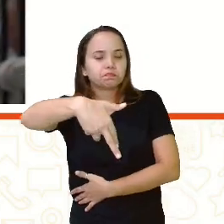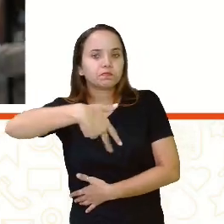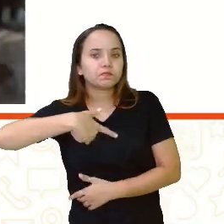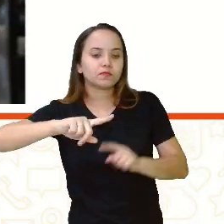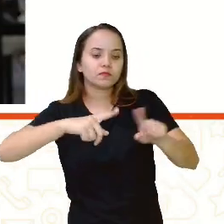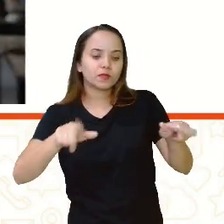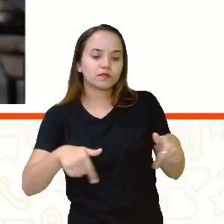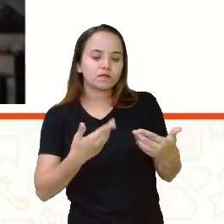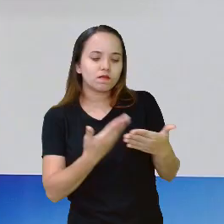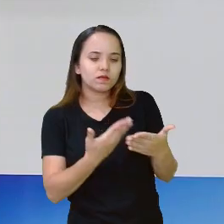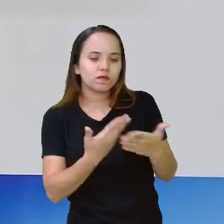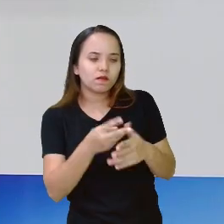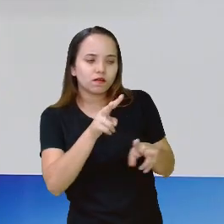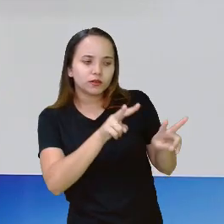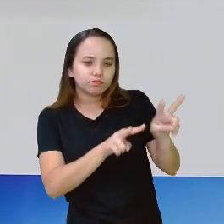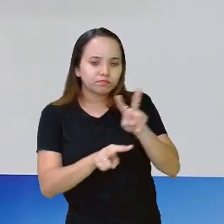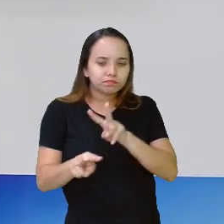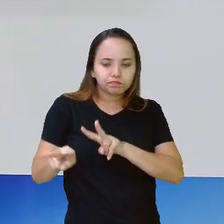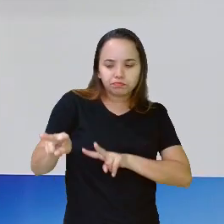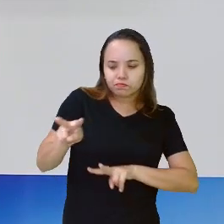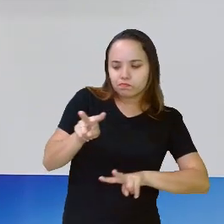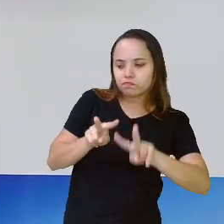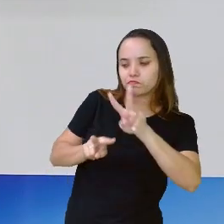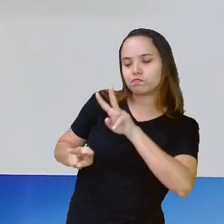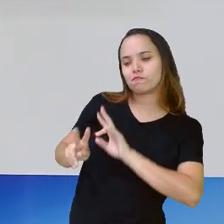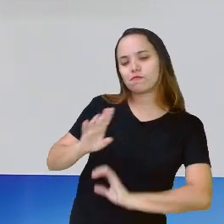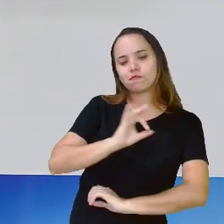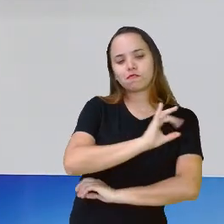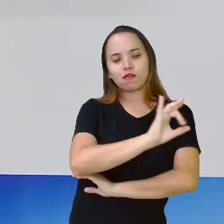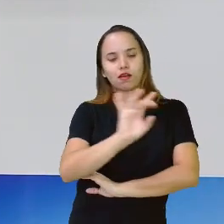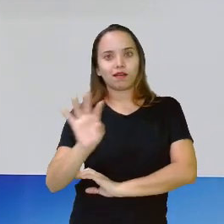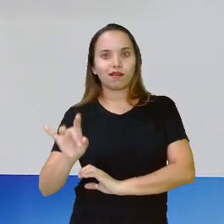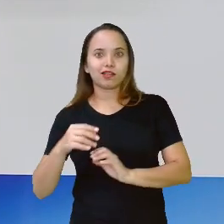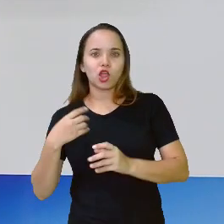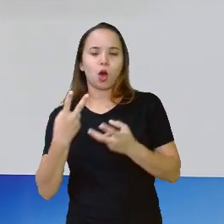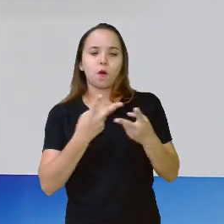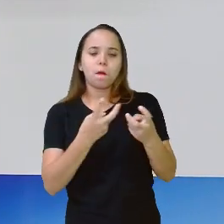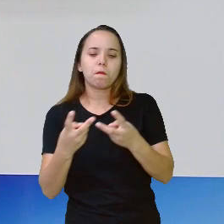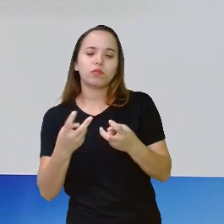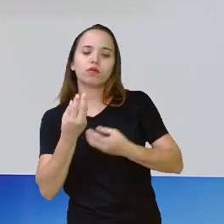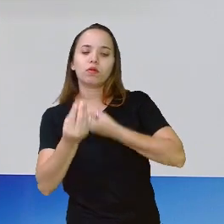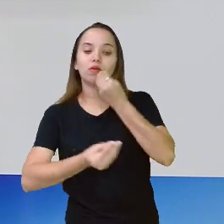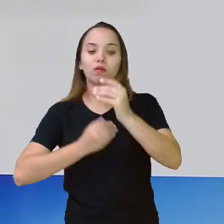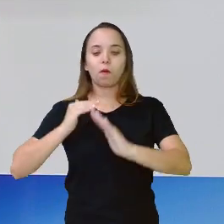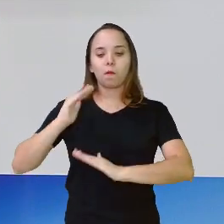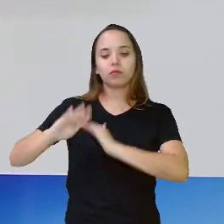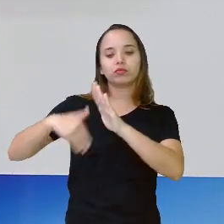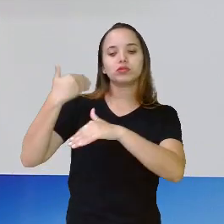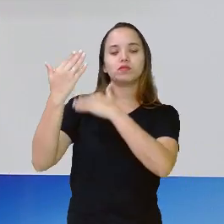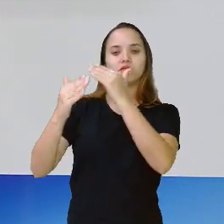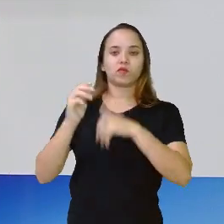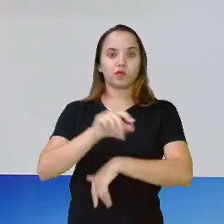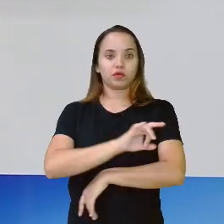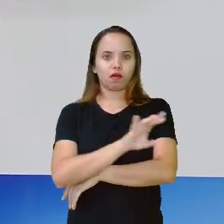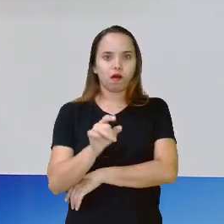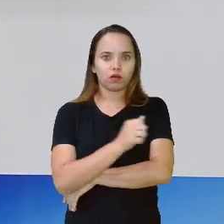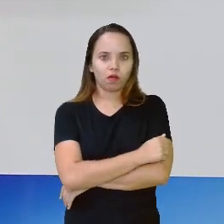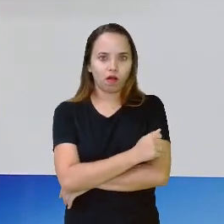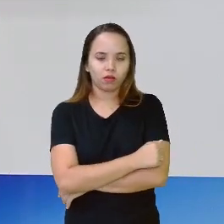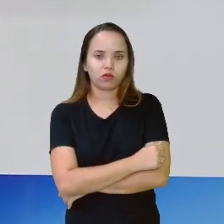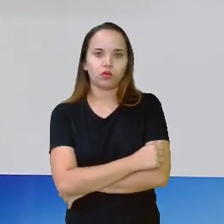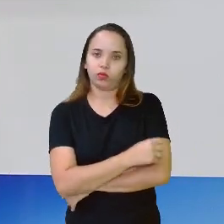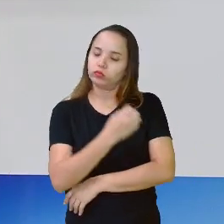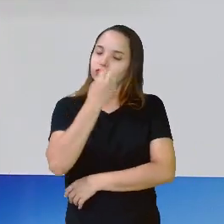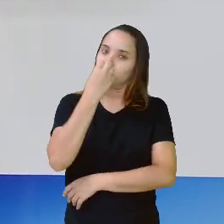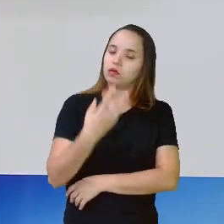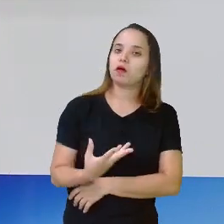cada estudante, como ele está se desenvolvendo. É muito pertinente à prática de trabalhar em grupo,